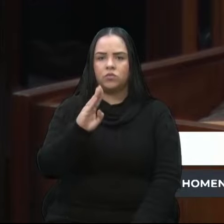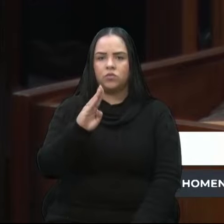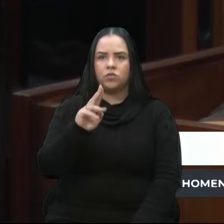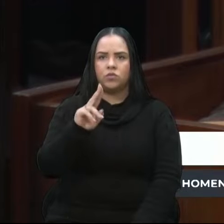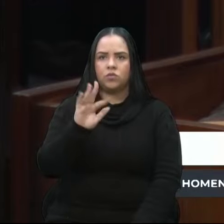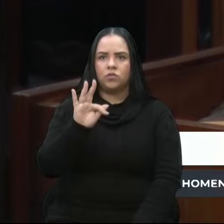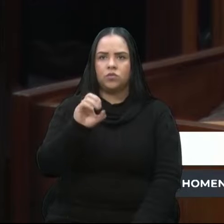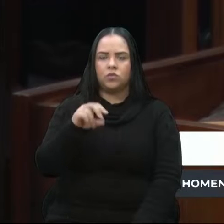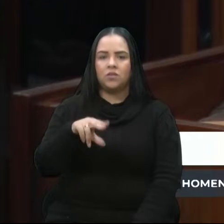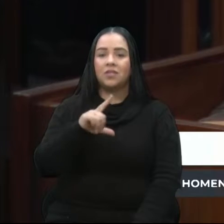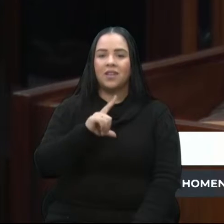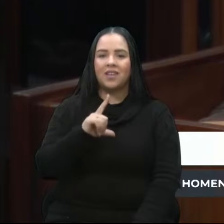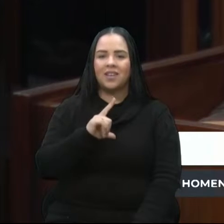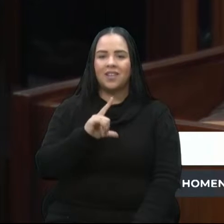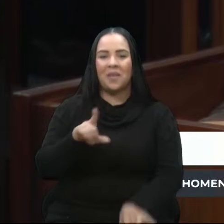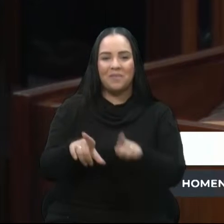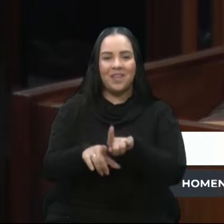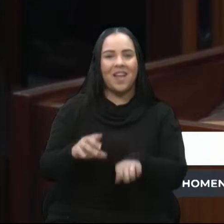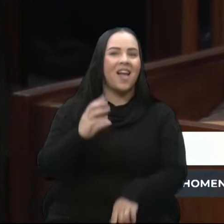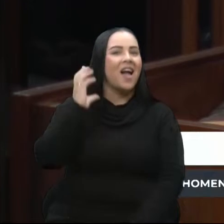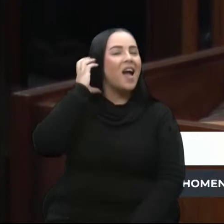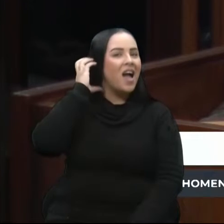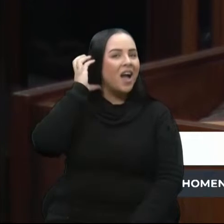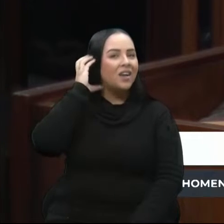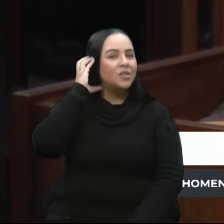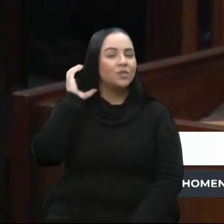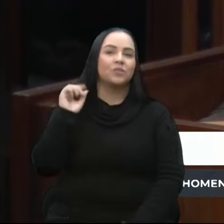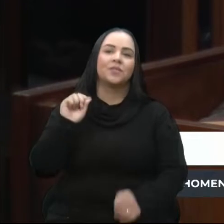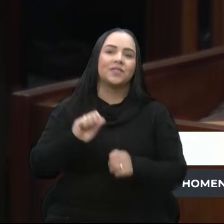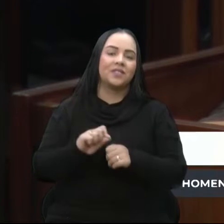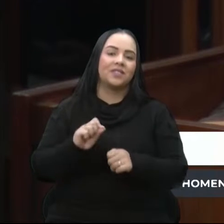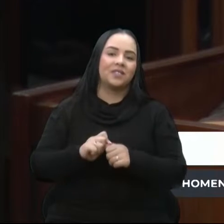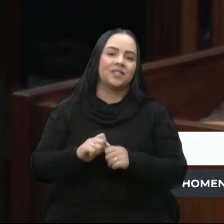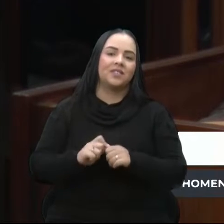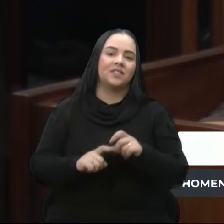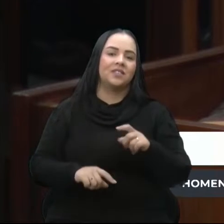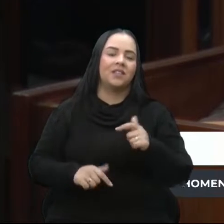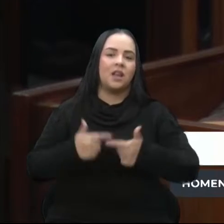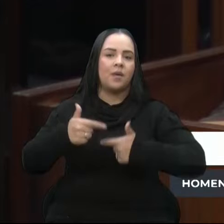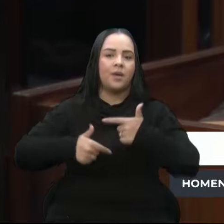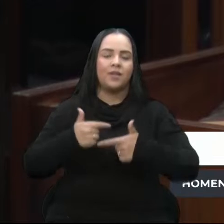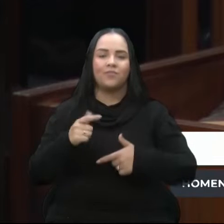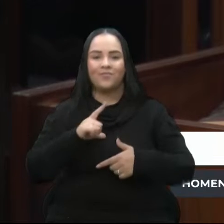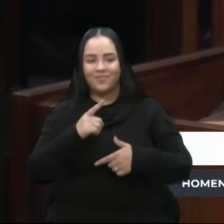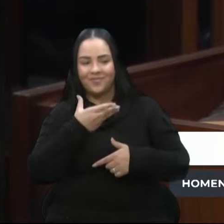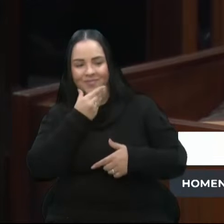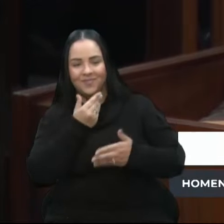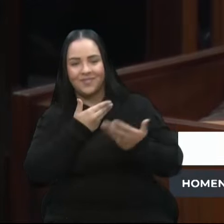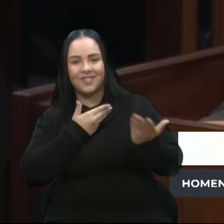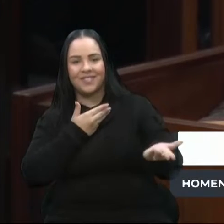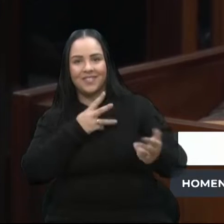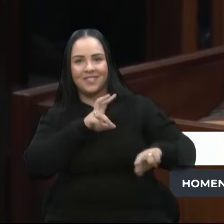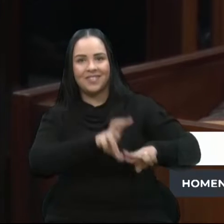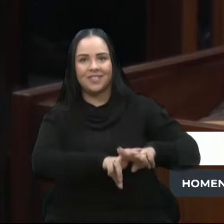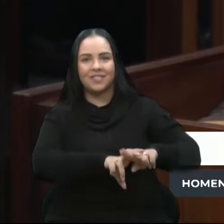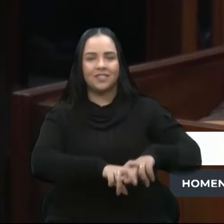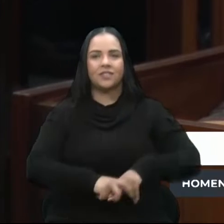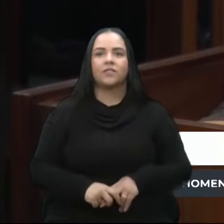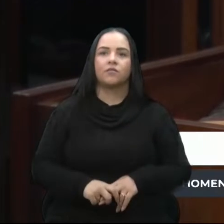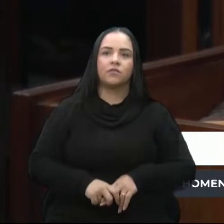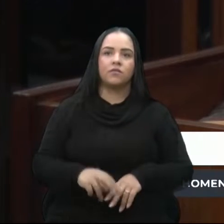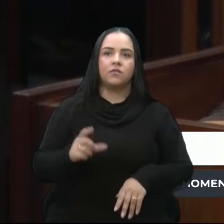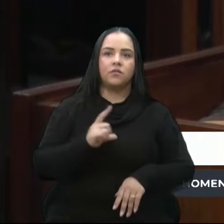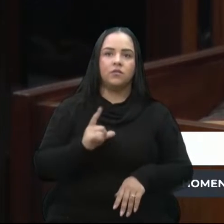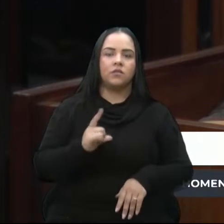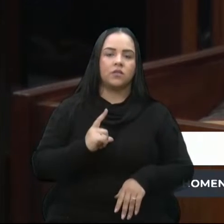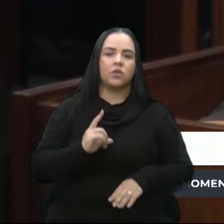Rádio Radice, para fazer esse trabalho, está lá ele sentado. Quer dizer, o Grupo